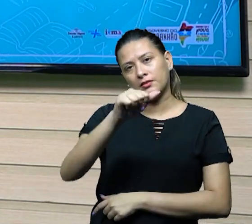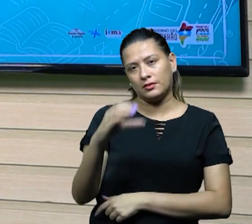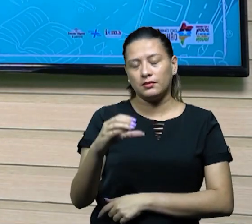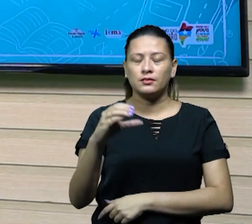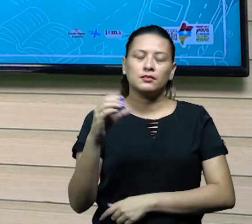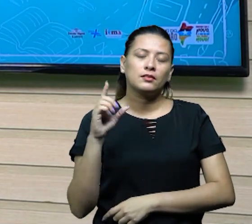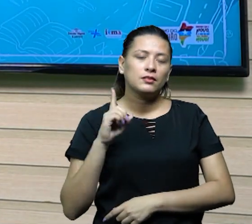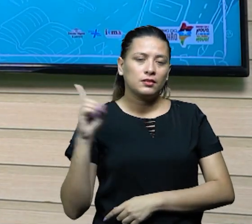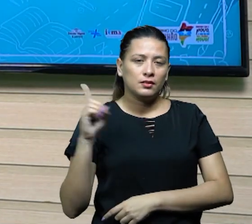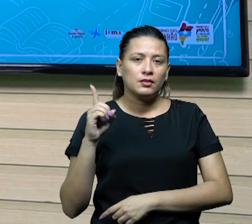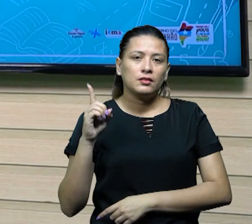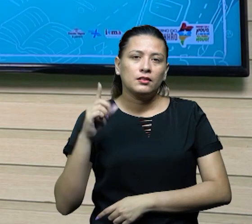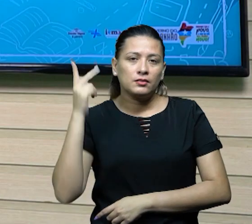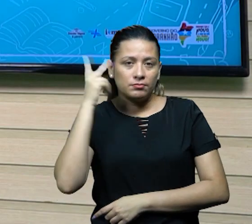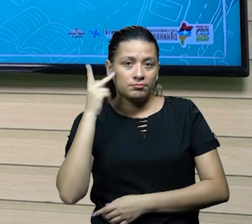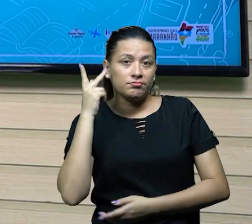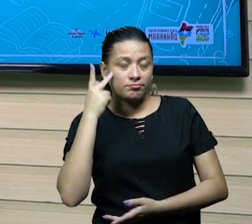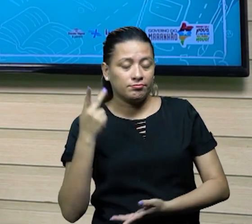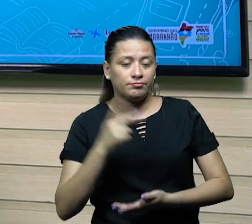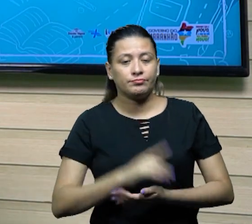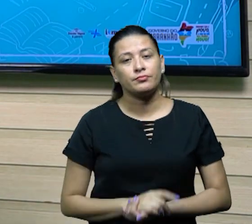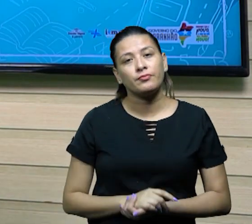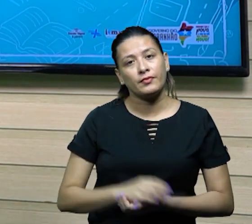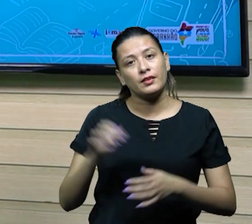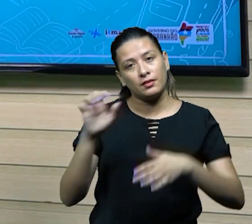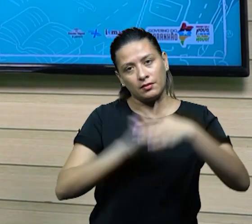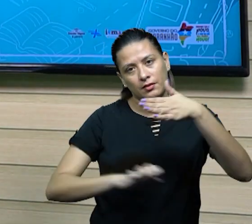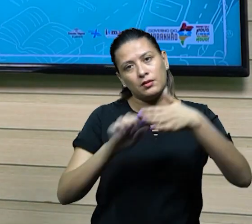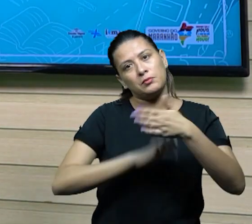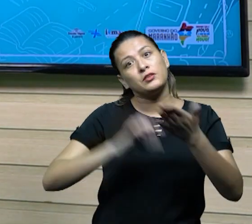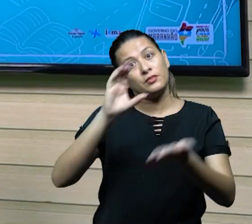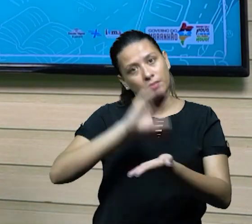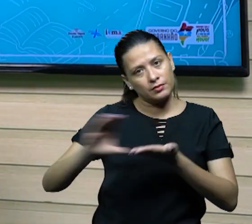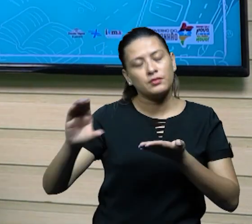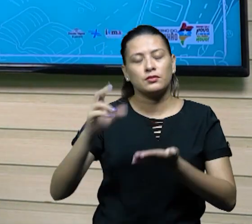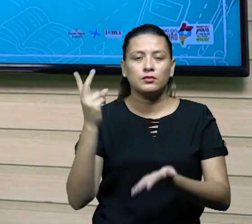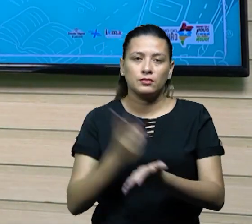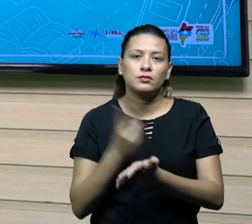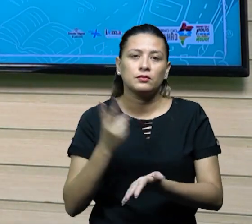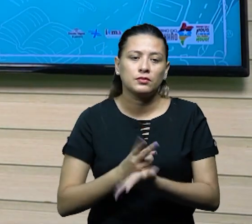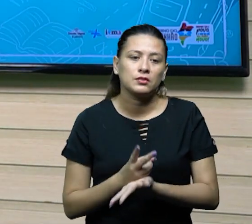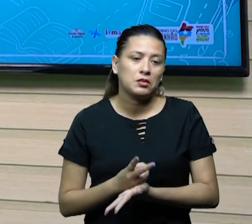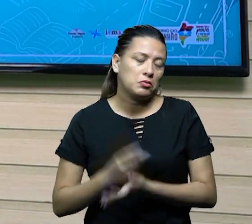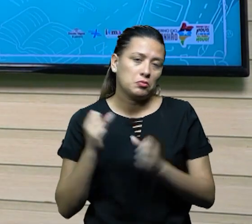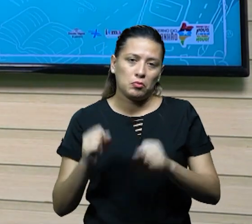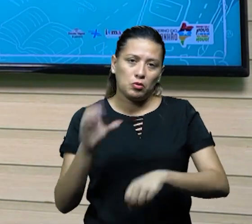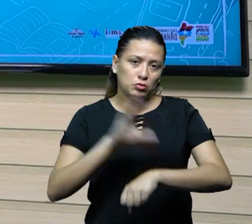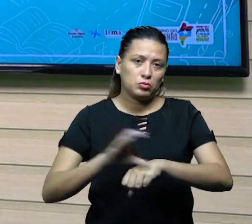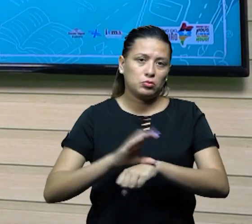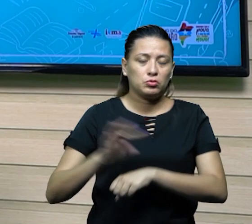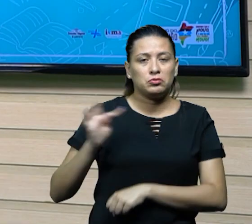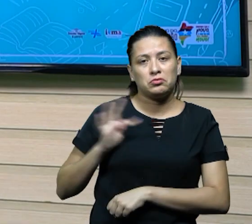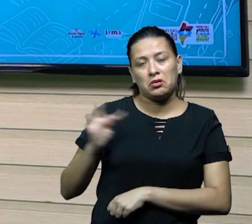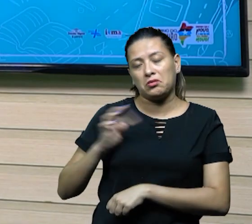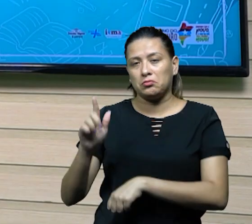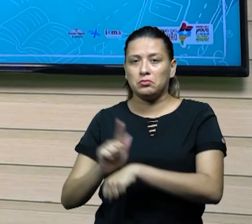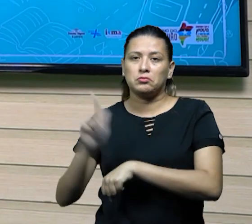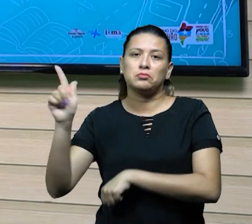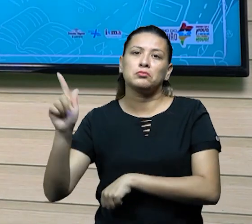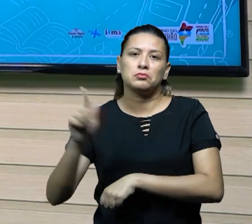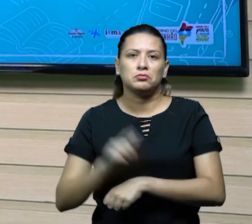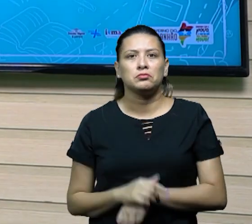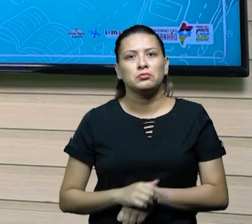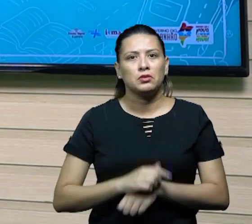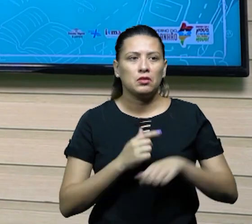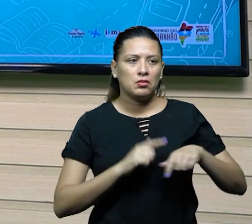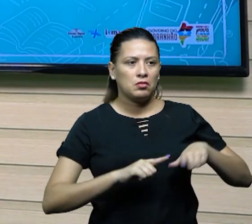distância. Fiz de São Luís, nunca pisei em São Paulo, mas está lá meu certificado, Senac de São Paulo, fiz pela educação à distância. Então hoje as empresas